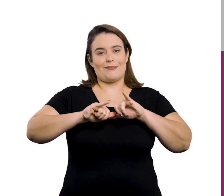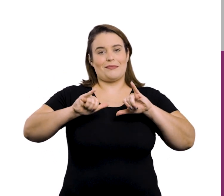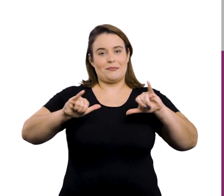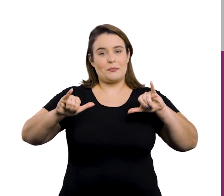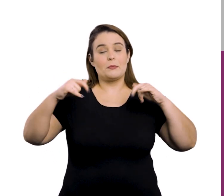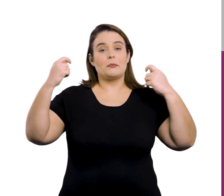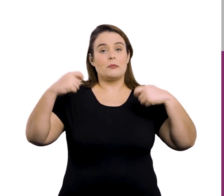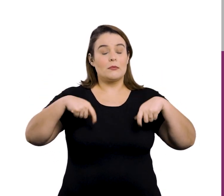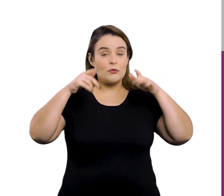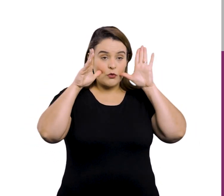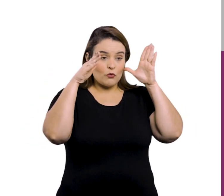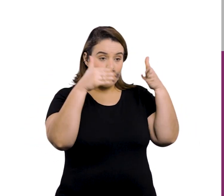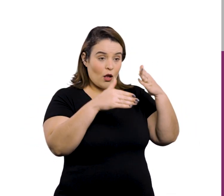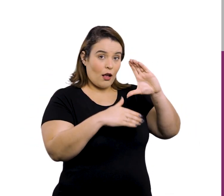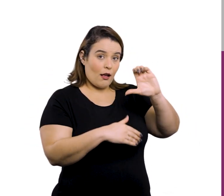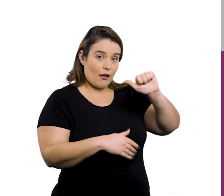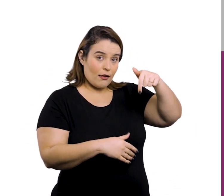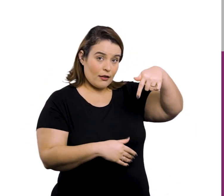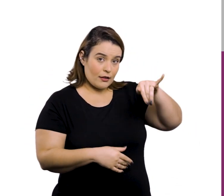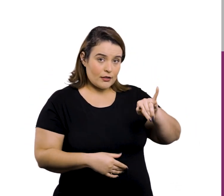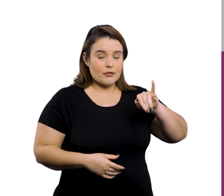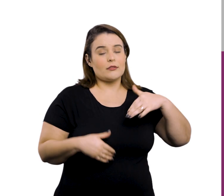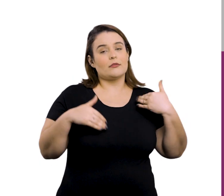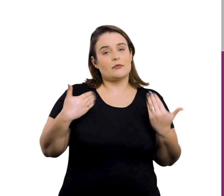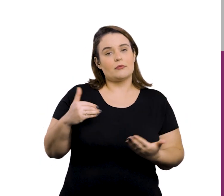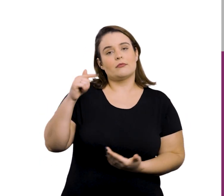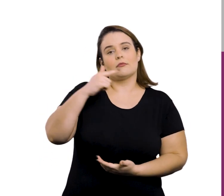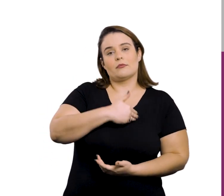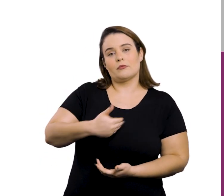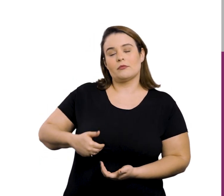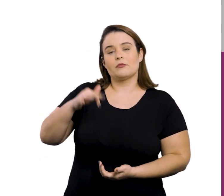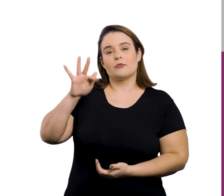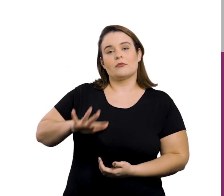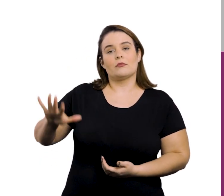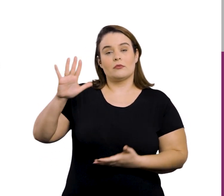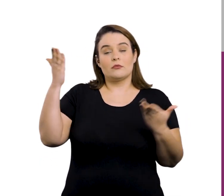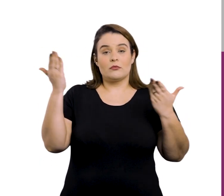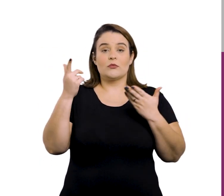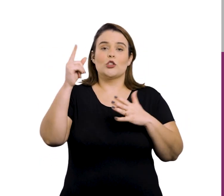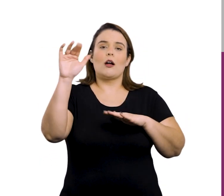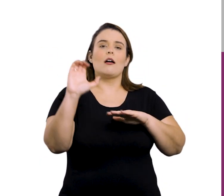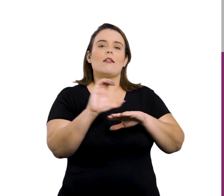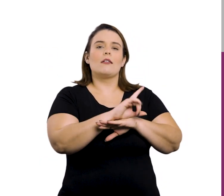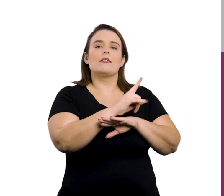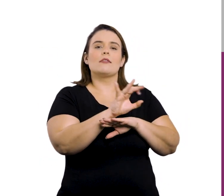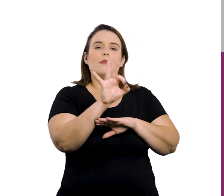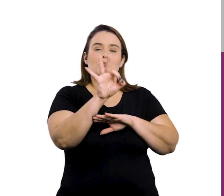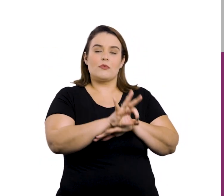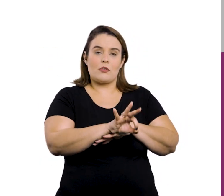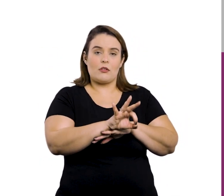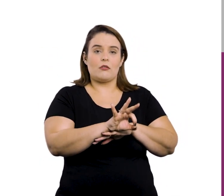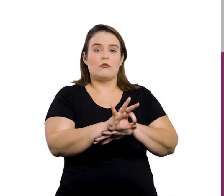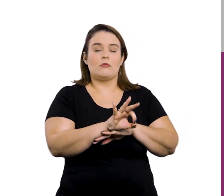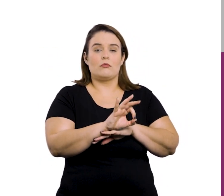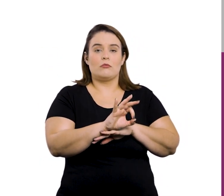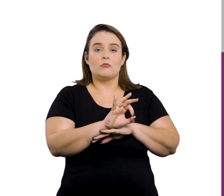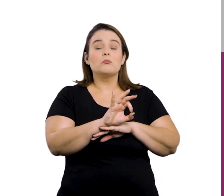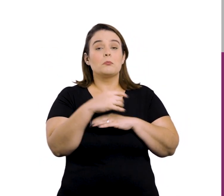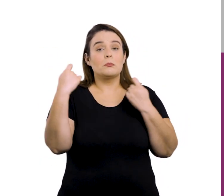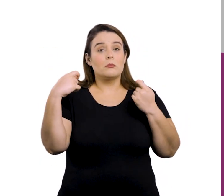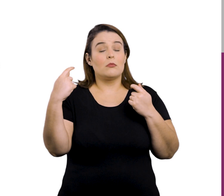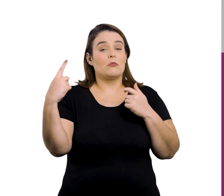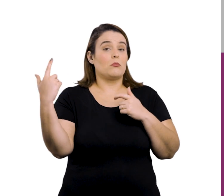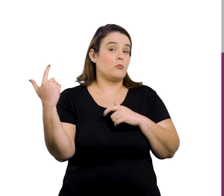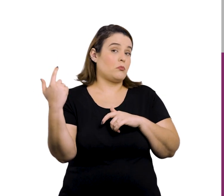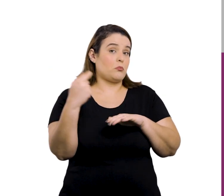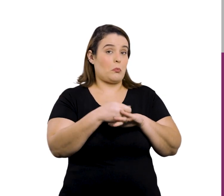Fundeb? Essa é a luta da campanha, é viabilizar o CAQI. Então, o governo federal, que hoje só coloca